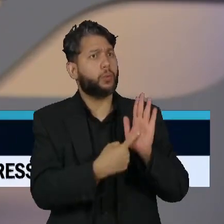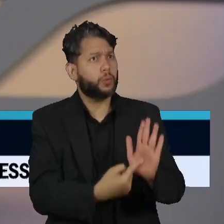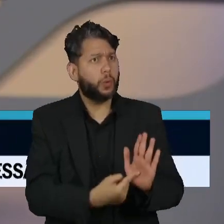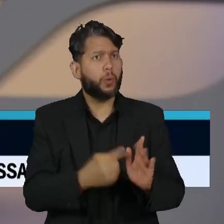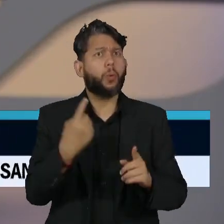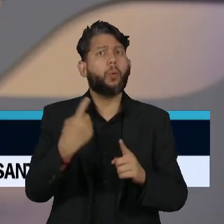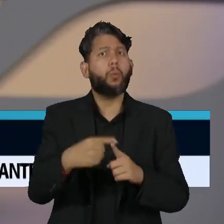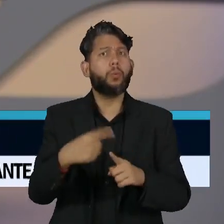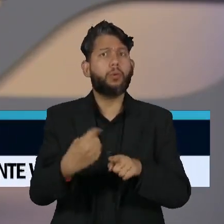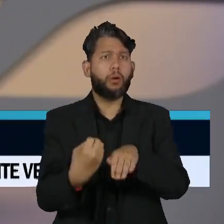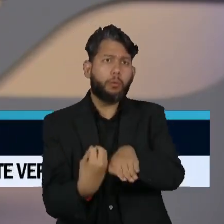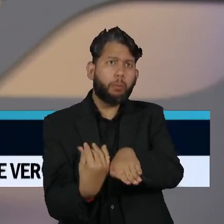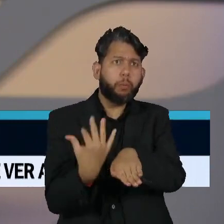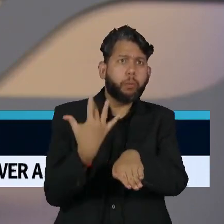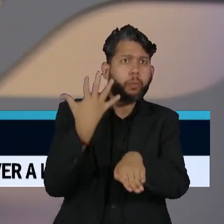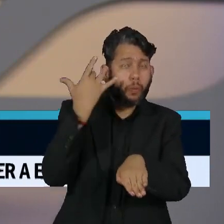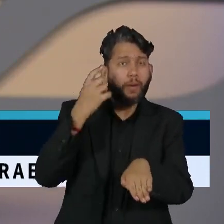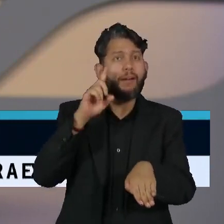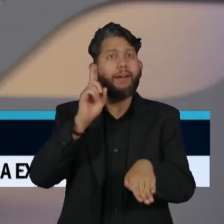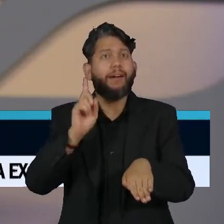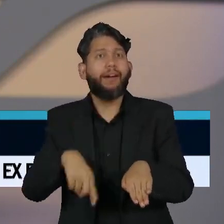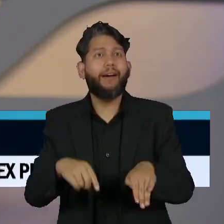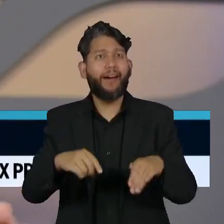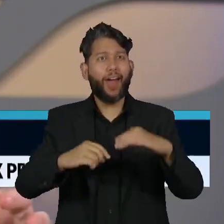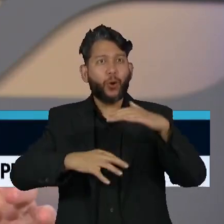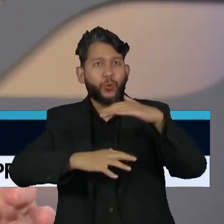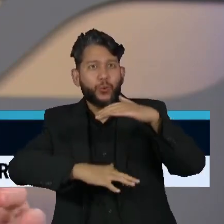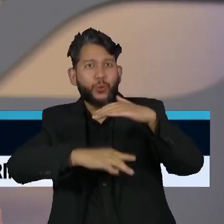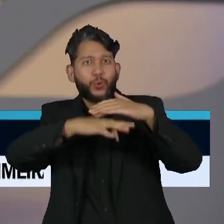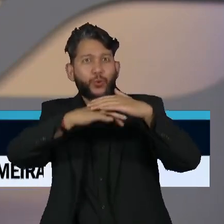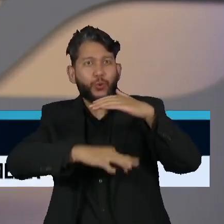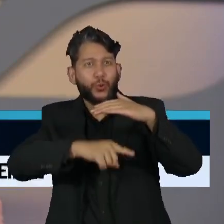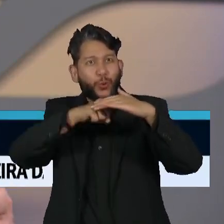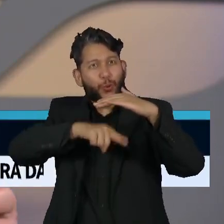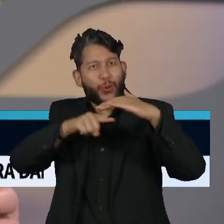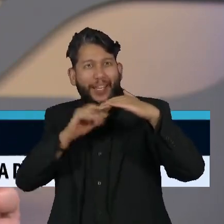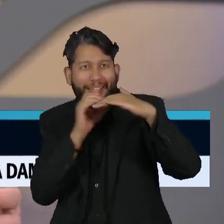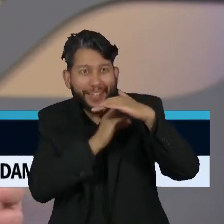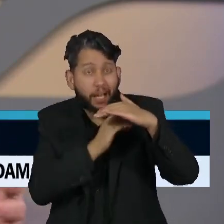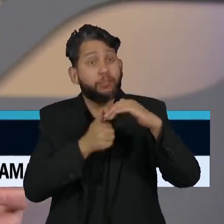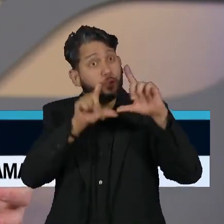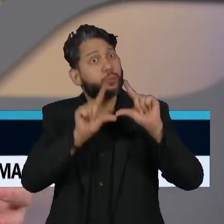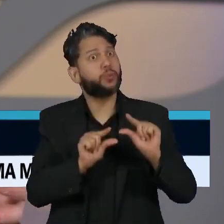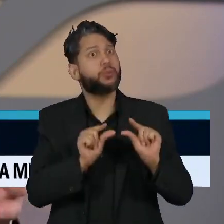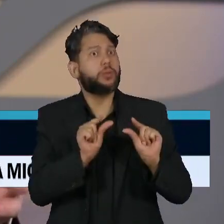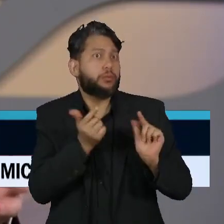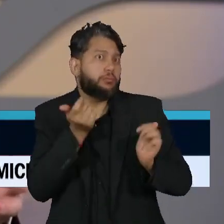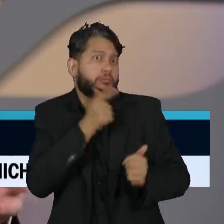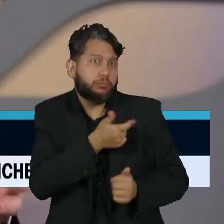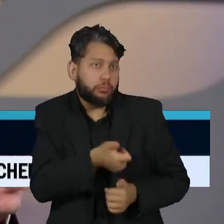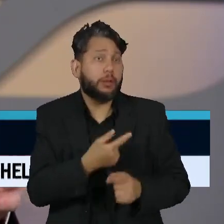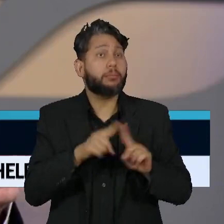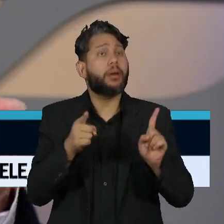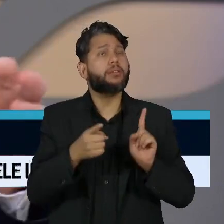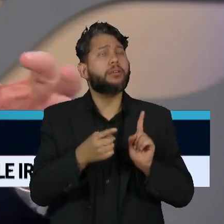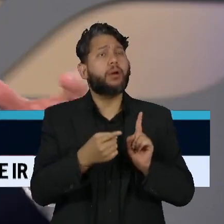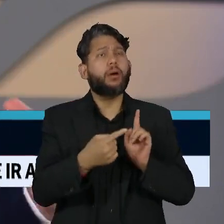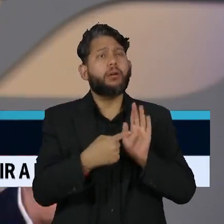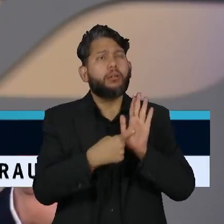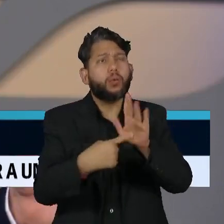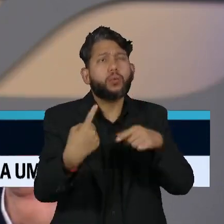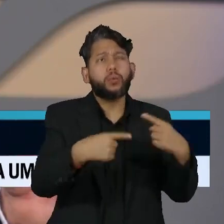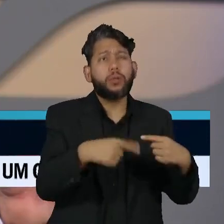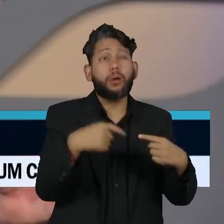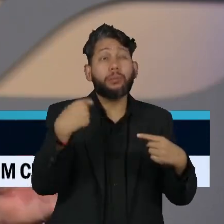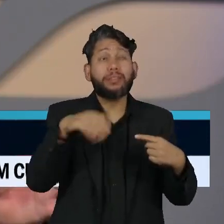de gases de efeito estufa, ele é bom. Porém, o que eu acho aqui, como foi colocado aqui, quer dizer, eu acho que a gente tem que colocar num